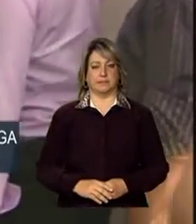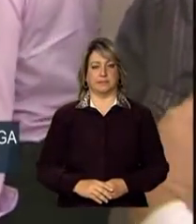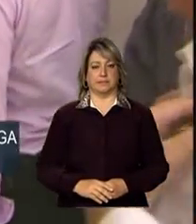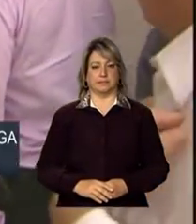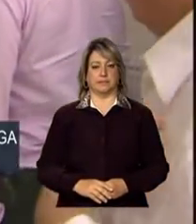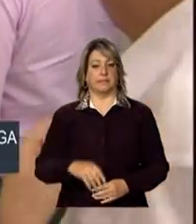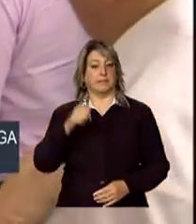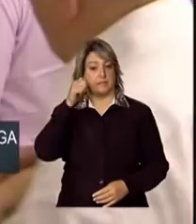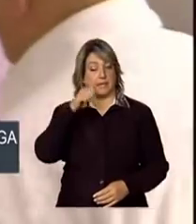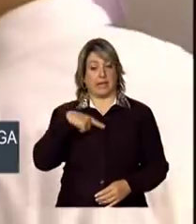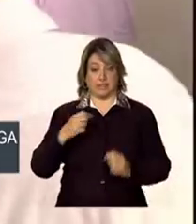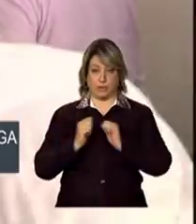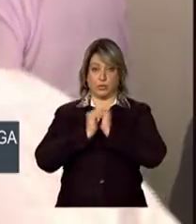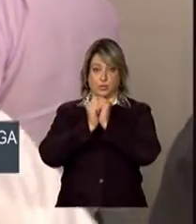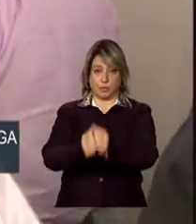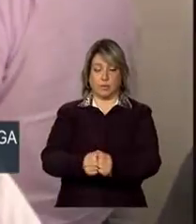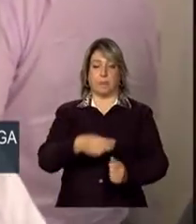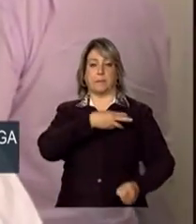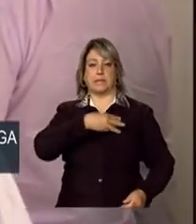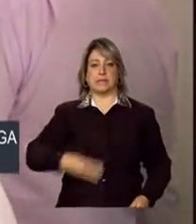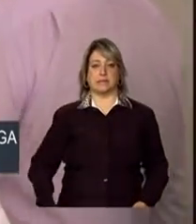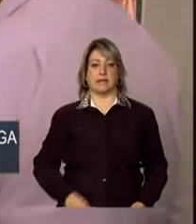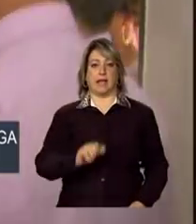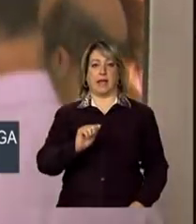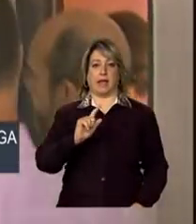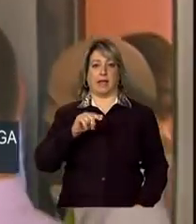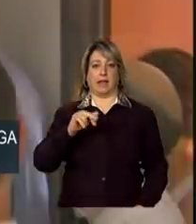Ela está acompanhada do ministro Aguinaldo Ribeiro.